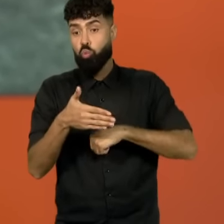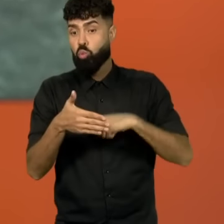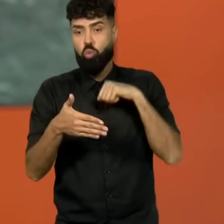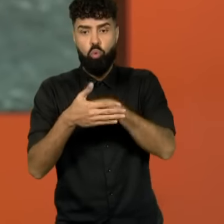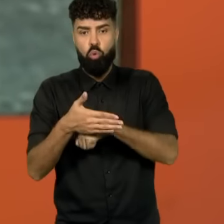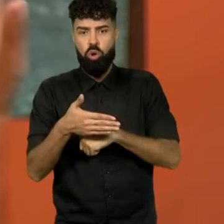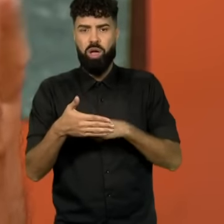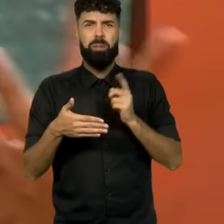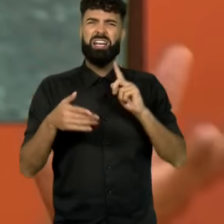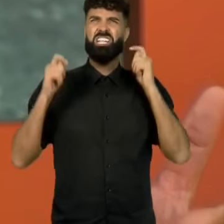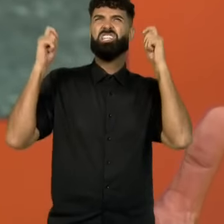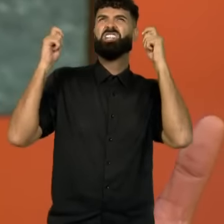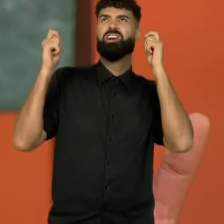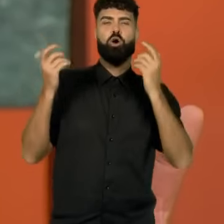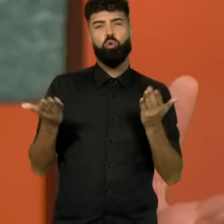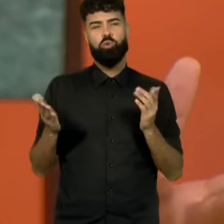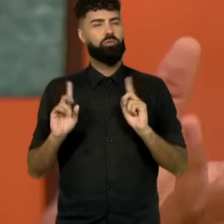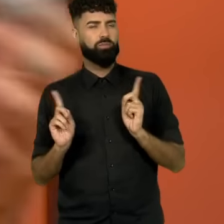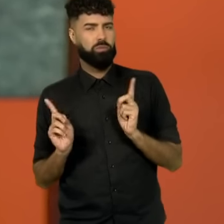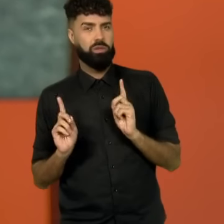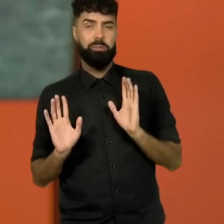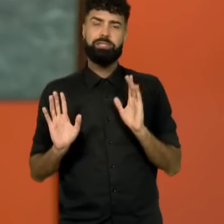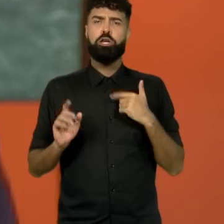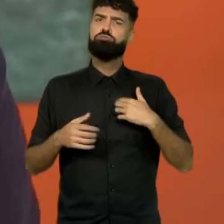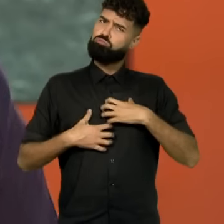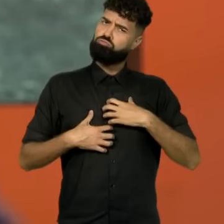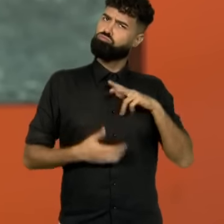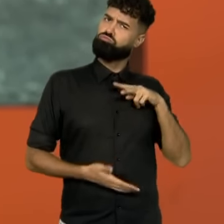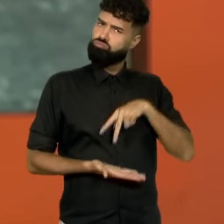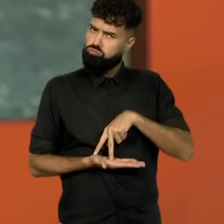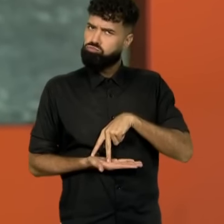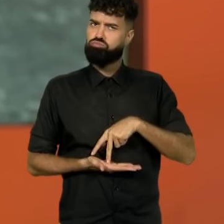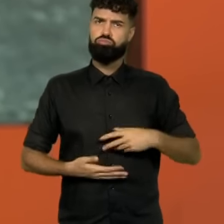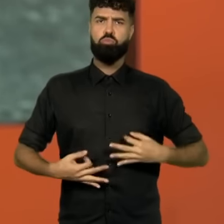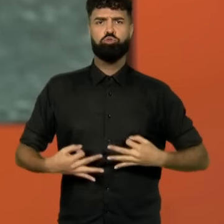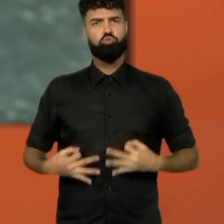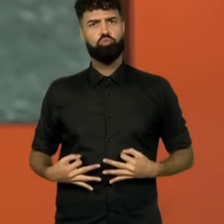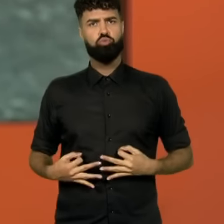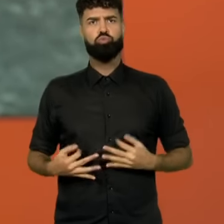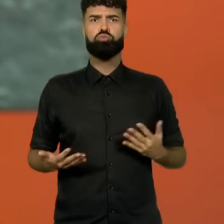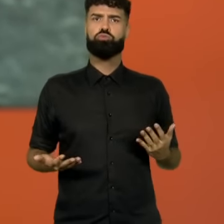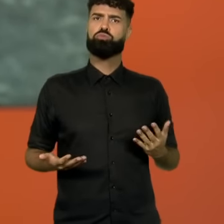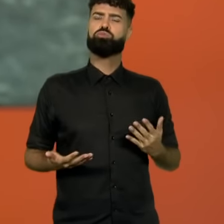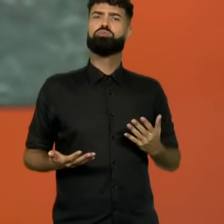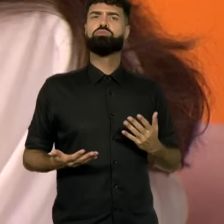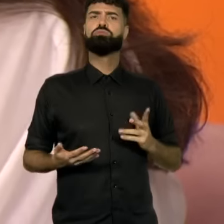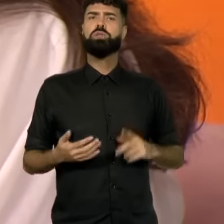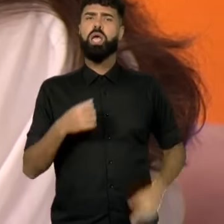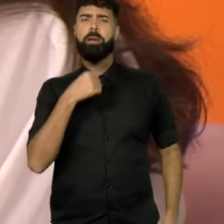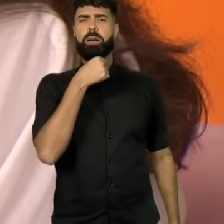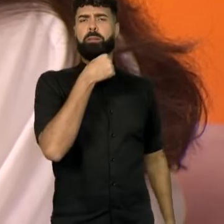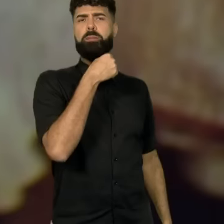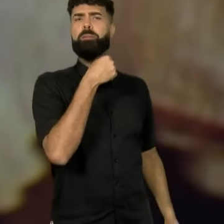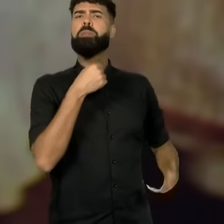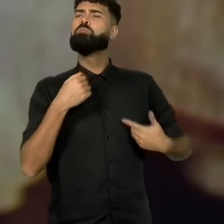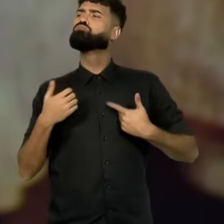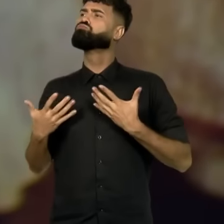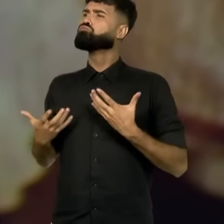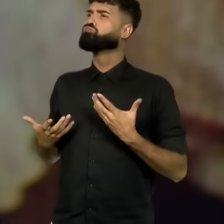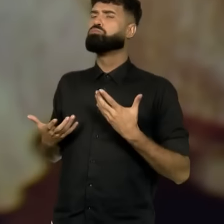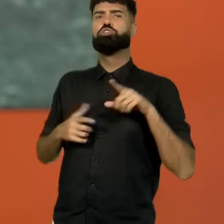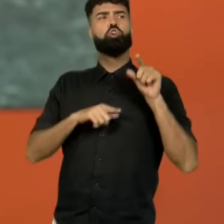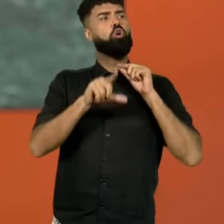não dessa forma panfletária como a gente entende, mas pela postura, né, cênica, enfim, e pela